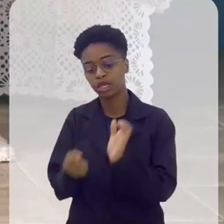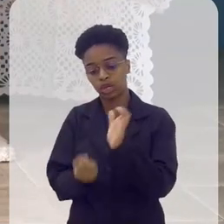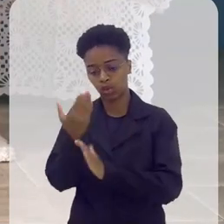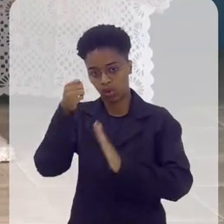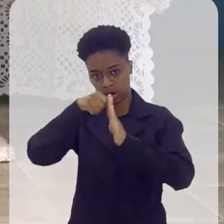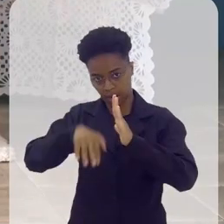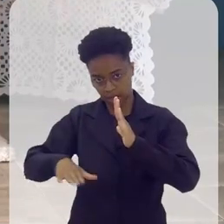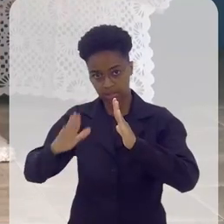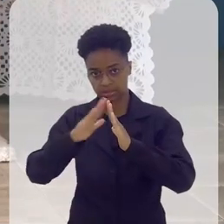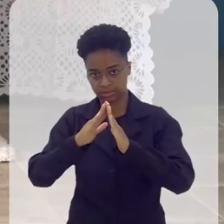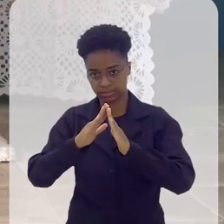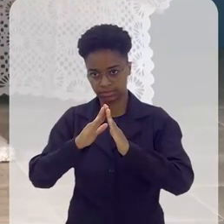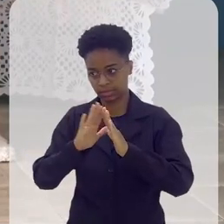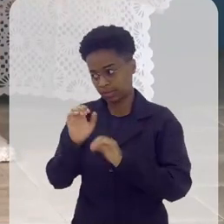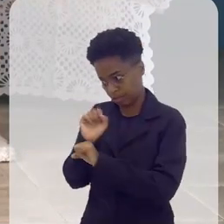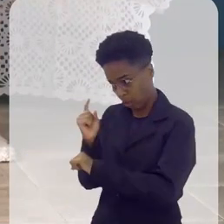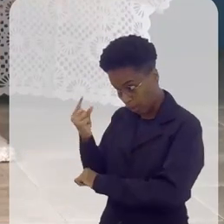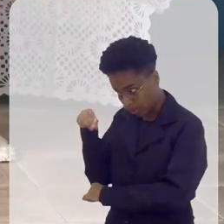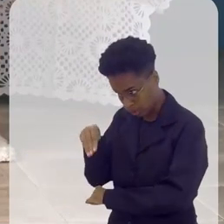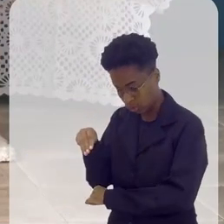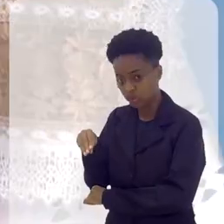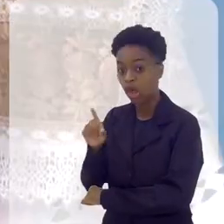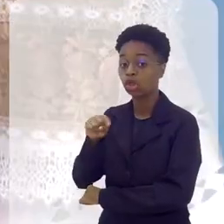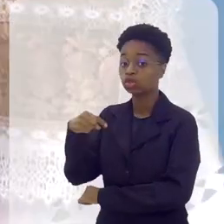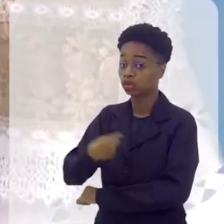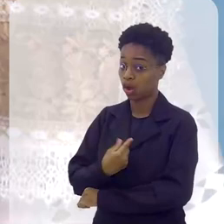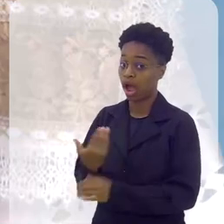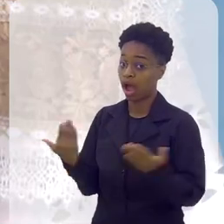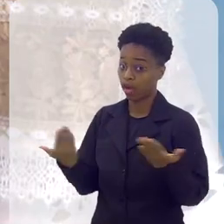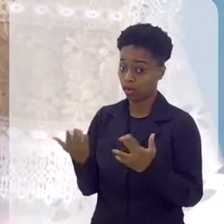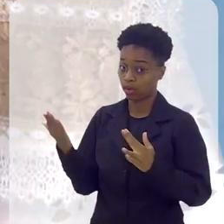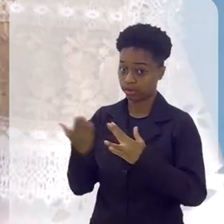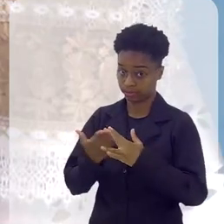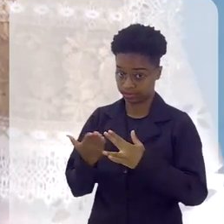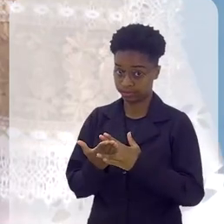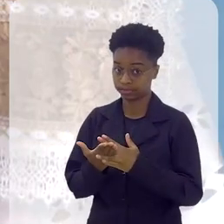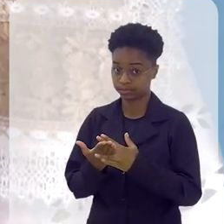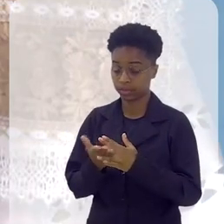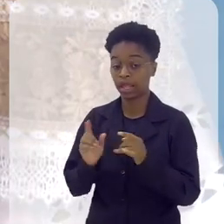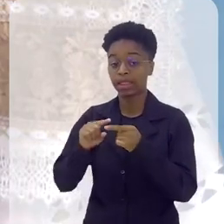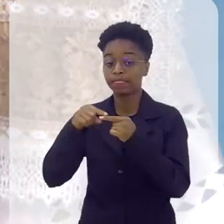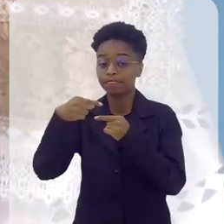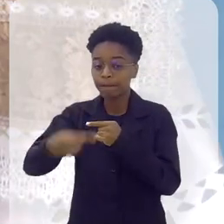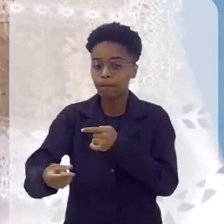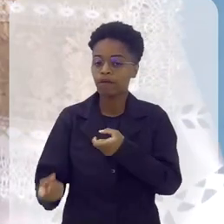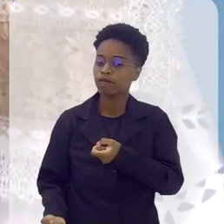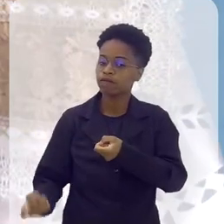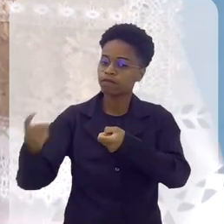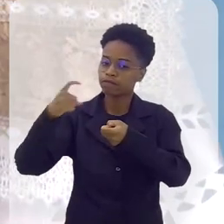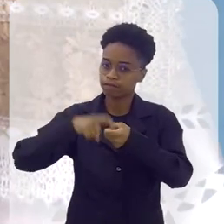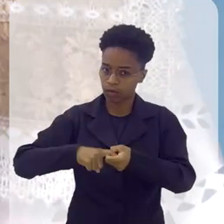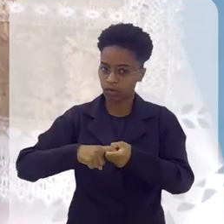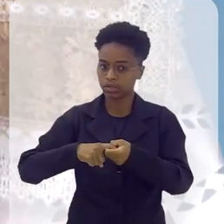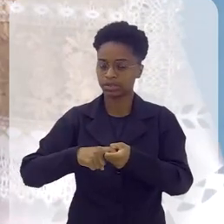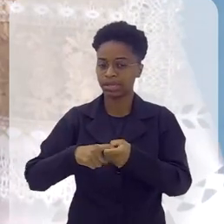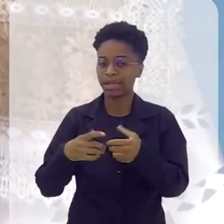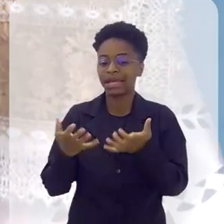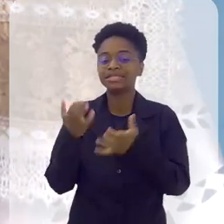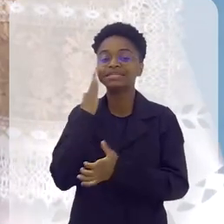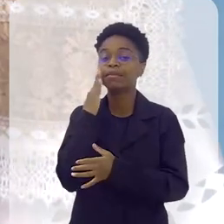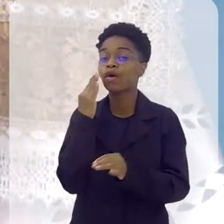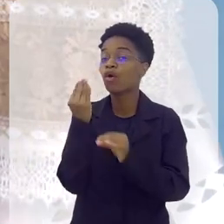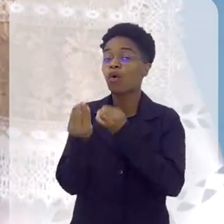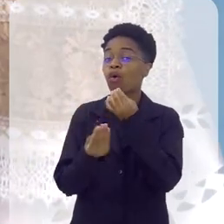esse preto velho. Então, só um minuto. Porque nós vamos a um intervalo. E aí nós voltamos